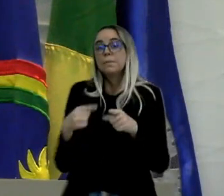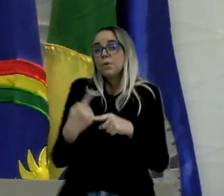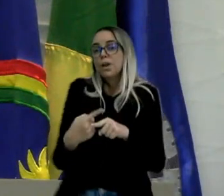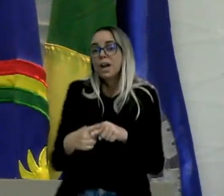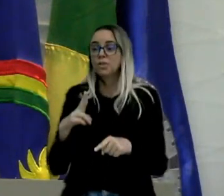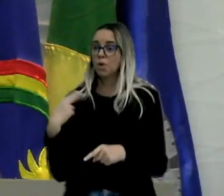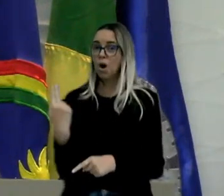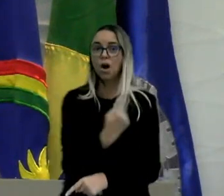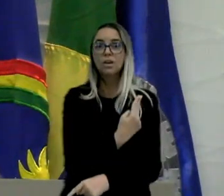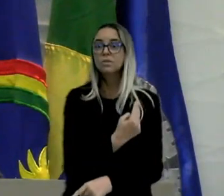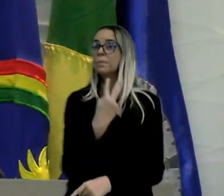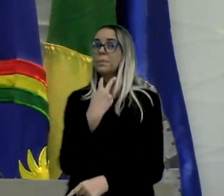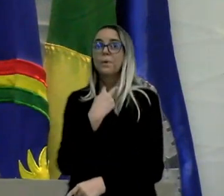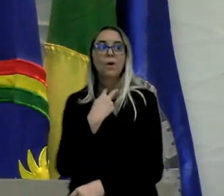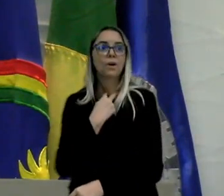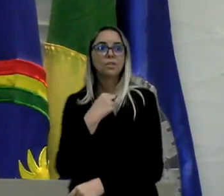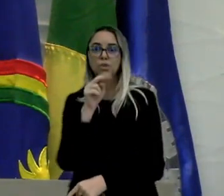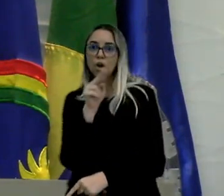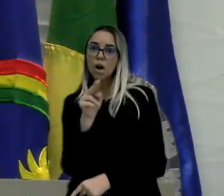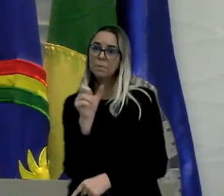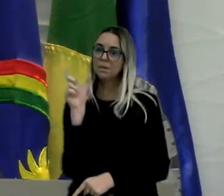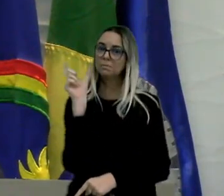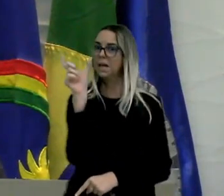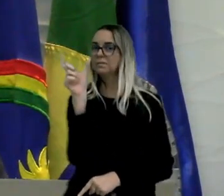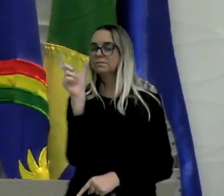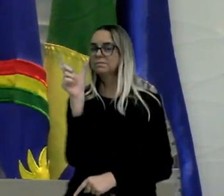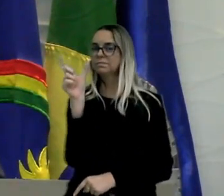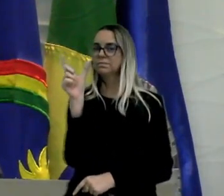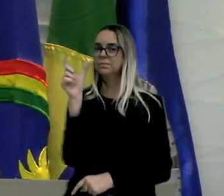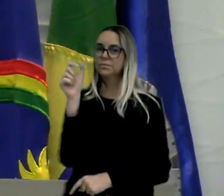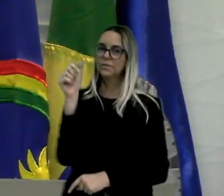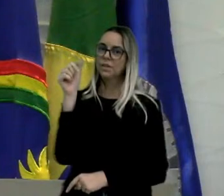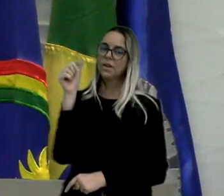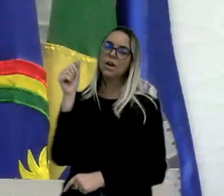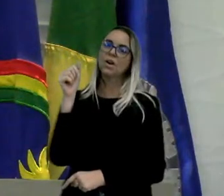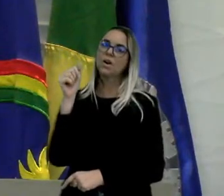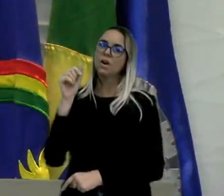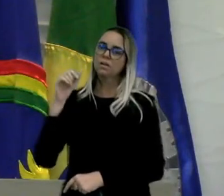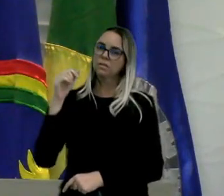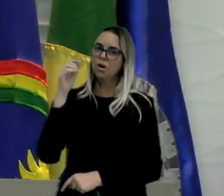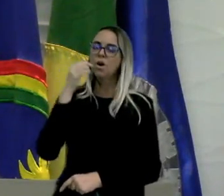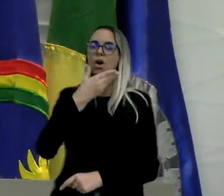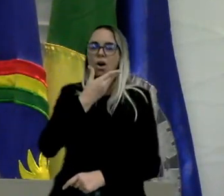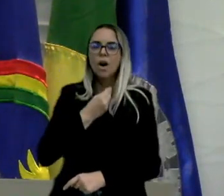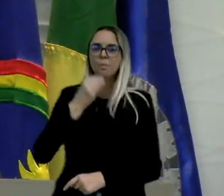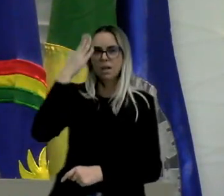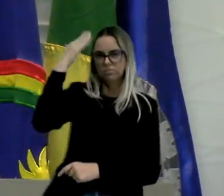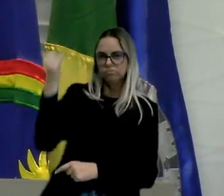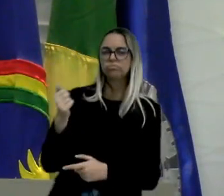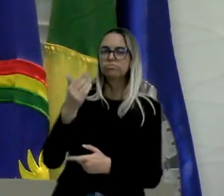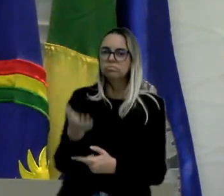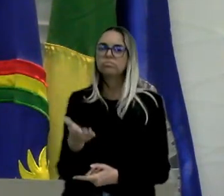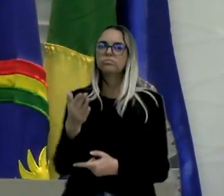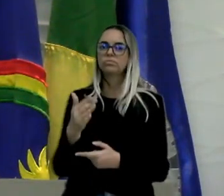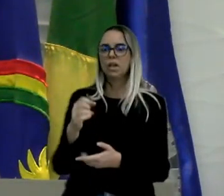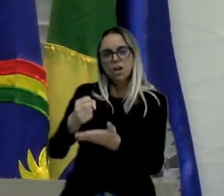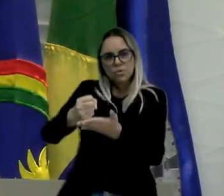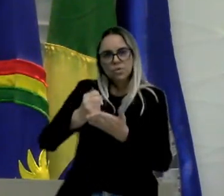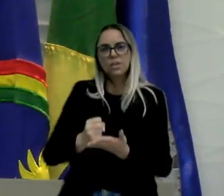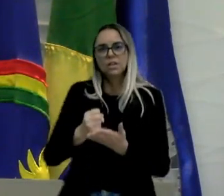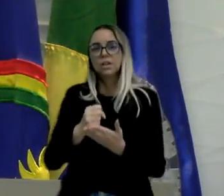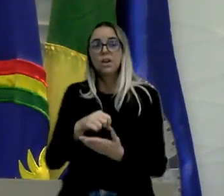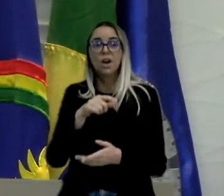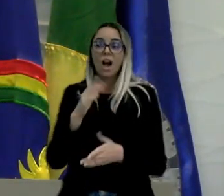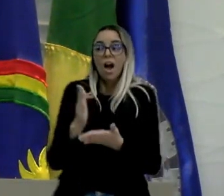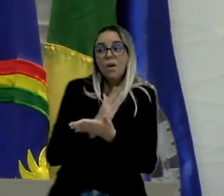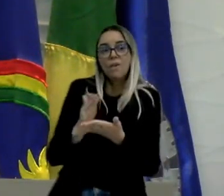citar o nome do nosso grande líder porque tem alguns vereadores que não consegue alcançar o